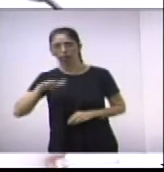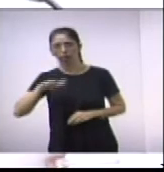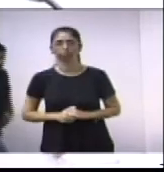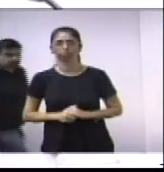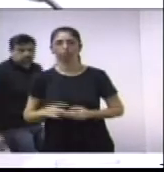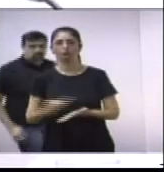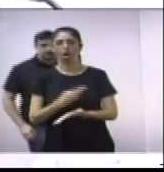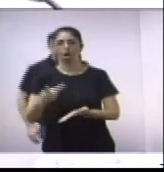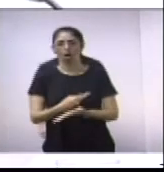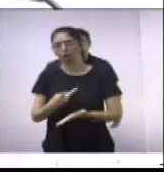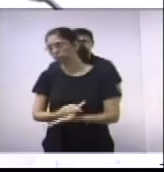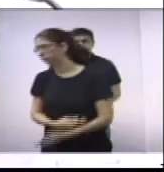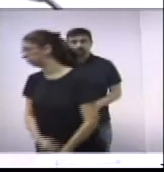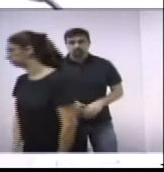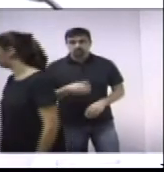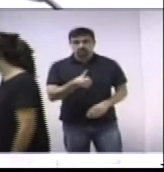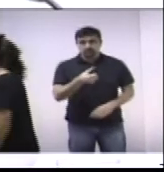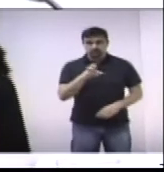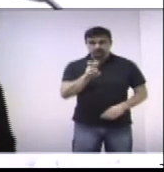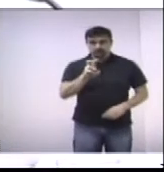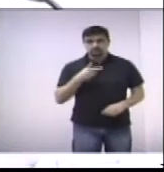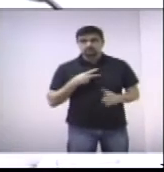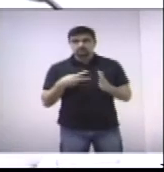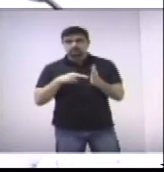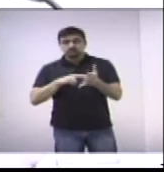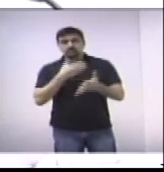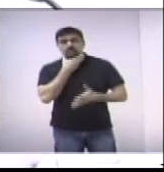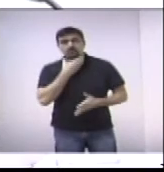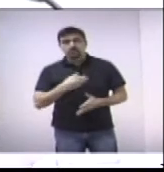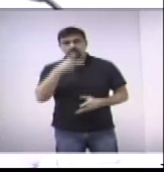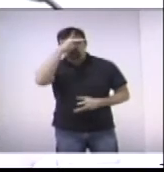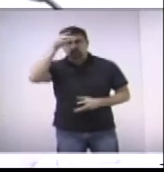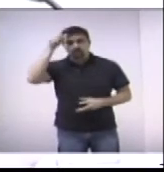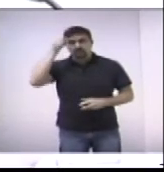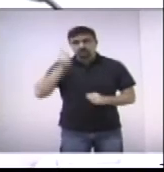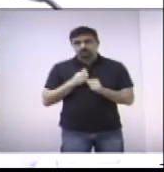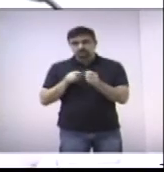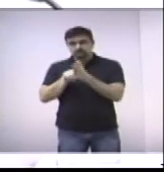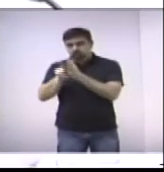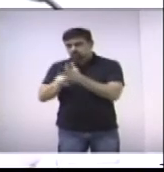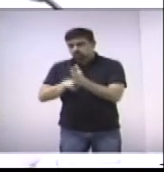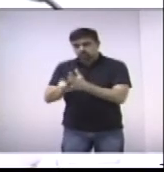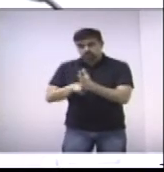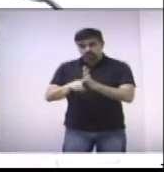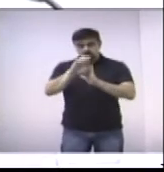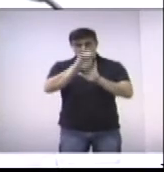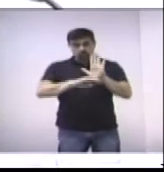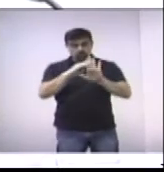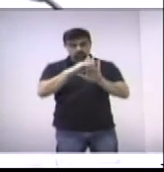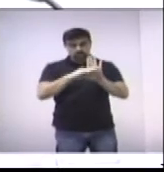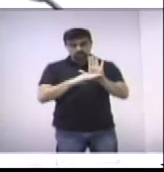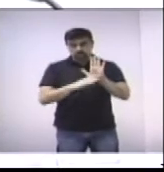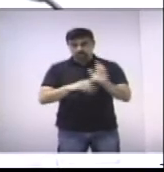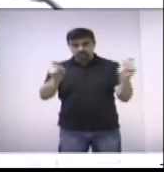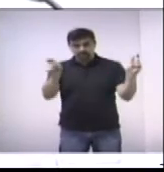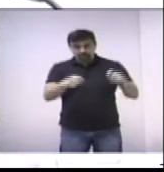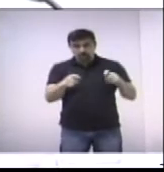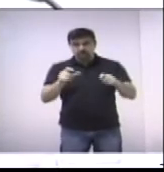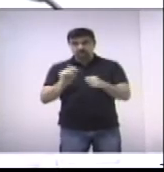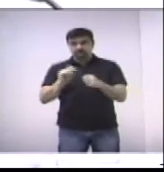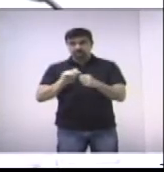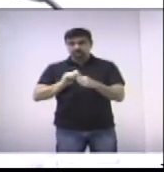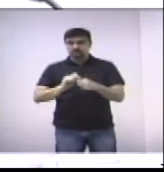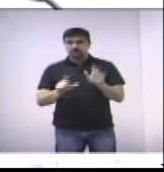Paulínia. 65. Ou seja, José Pavão Júnior, ao elaborar o referido edital que possibilitou